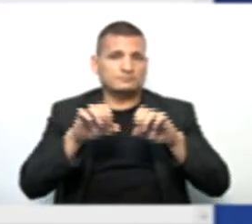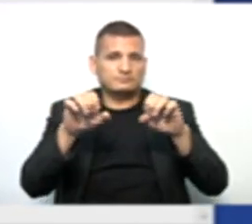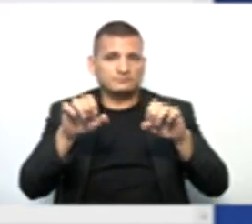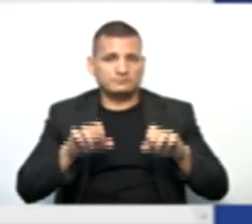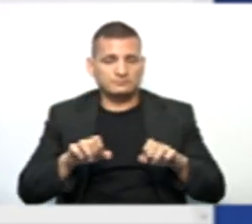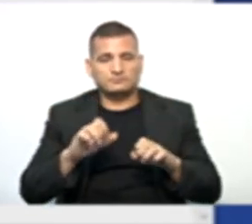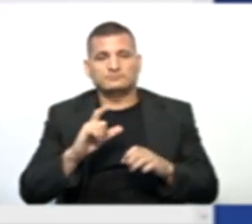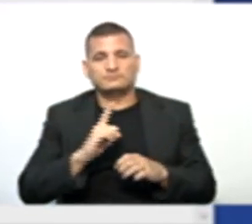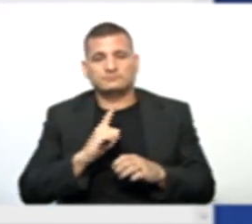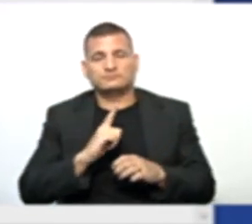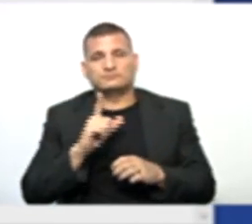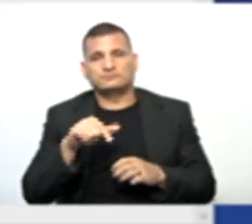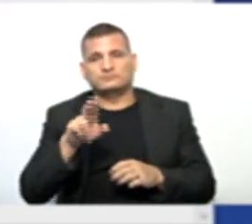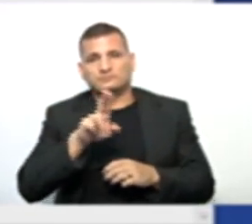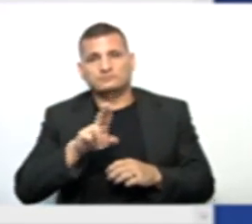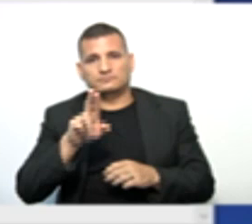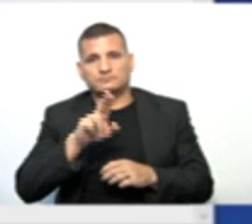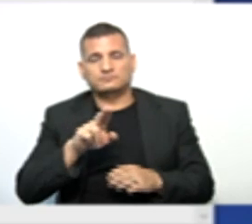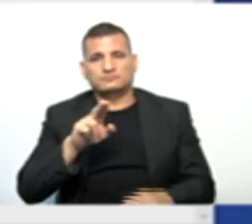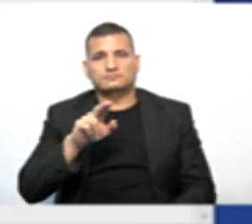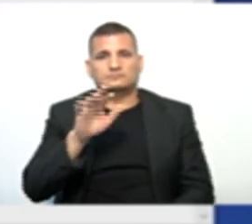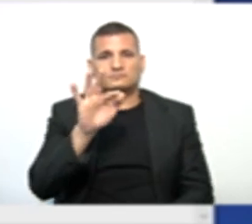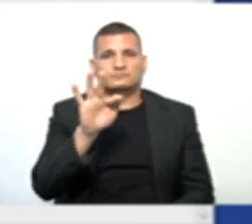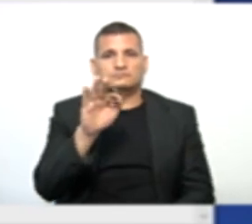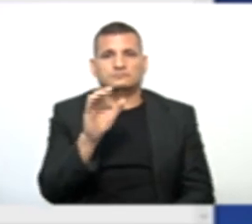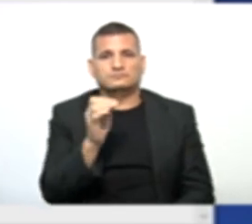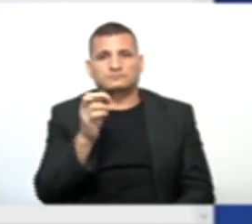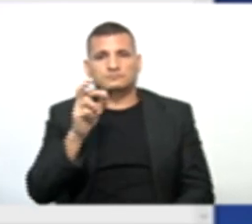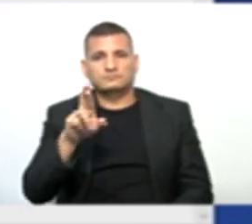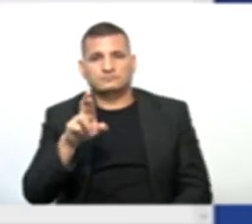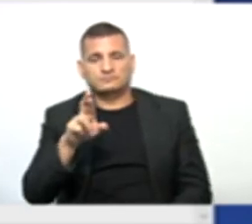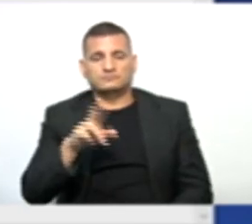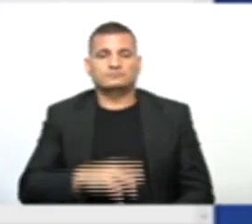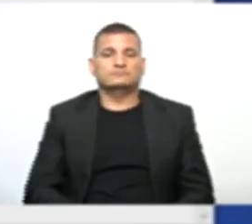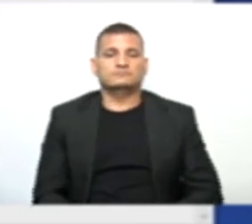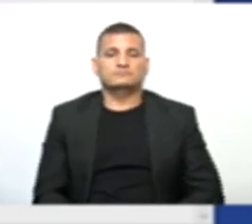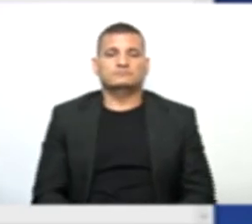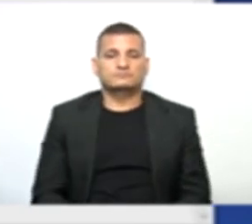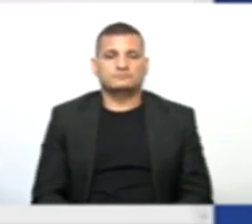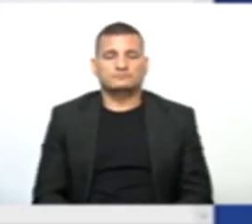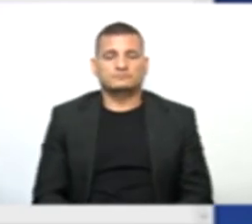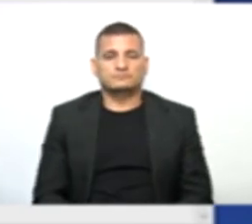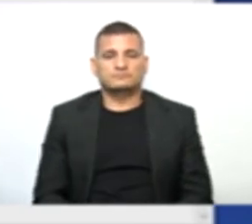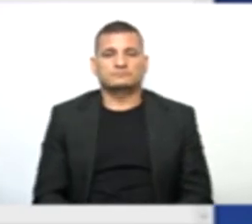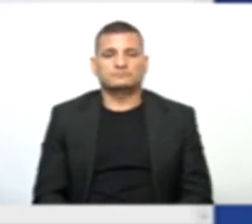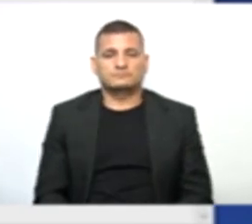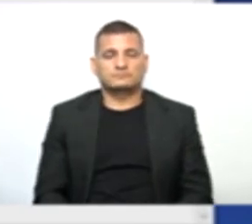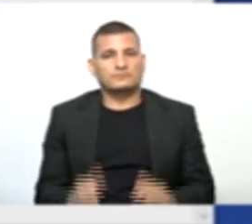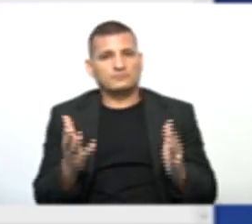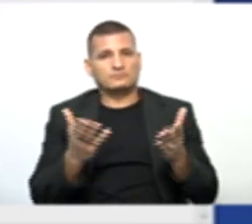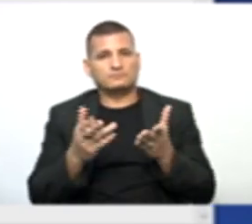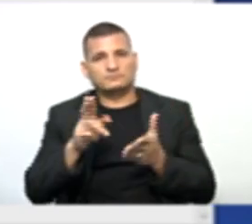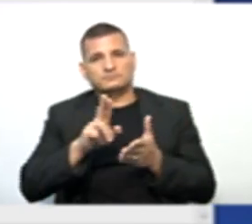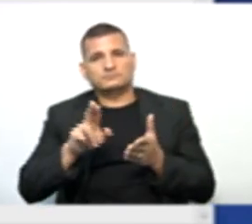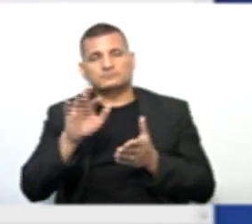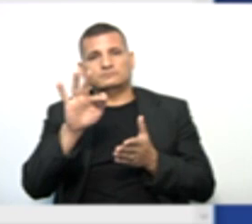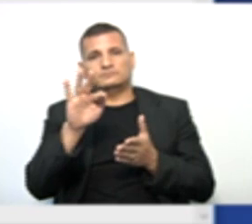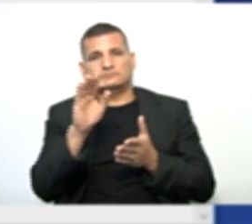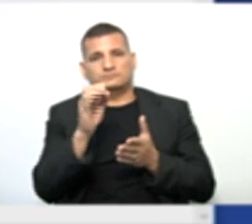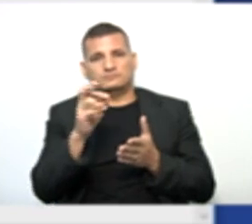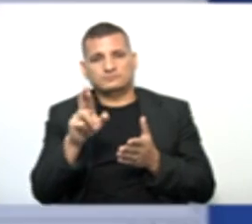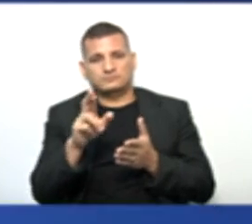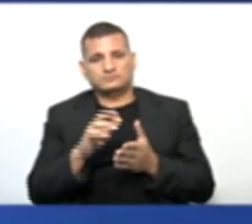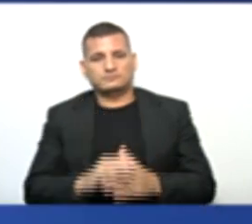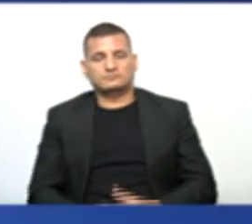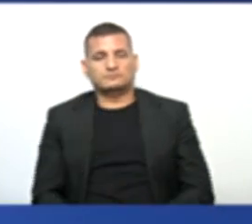que é utilizando o comando for. Vamos fazer um exemplo agora utilizando o comando for. Então,